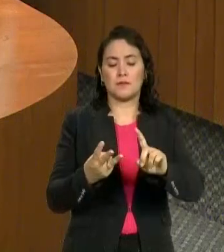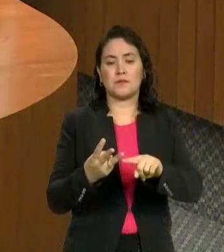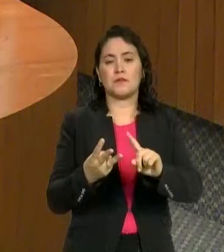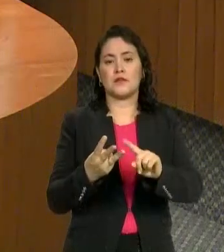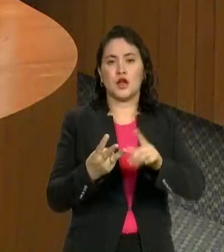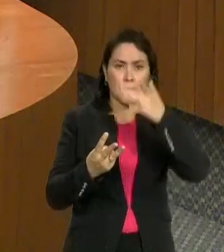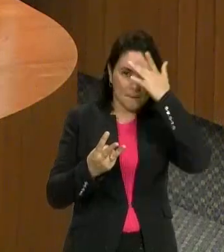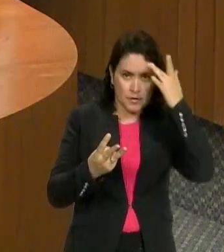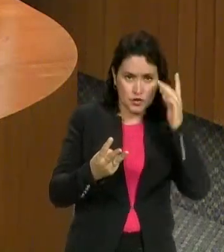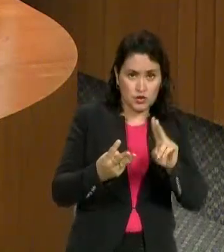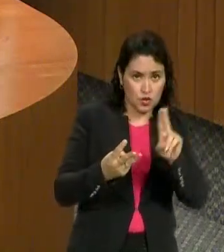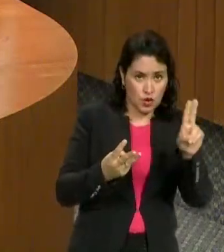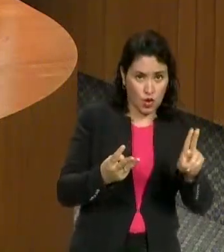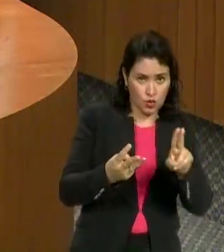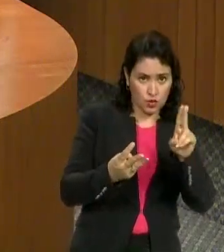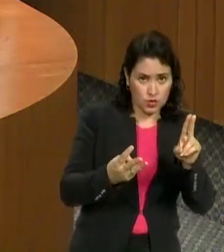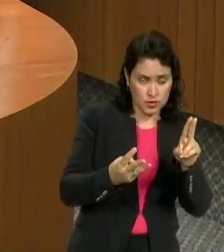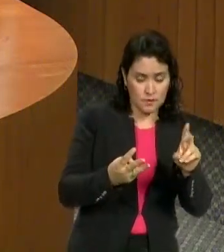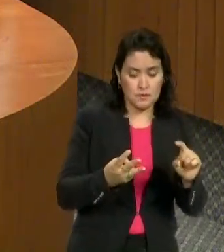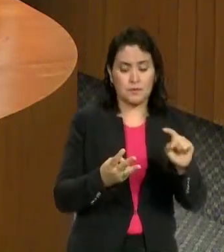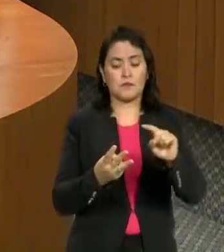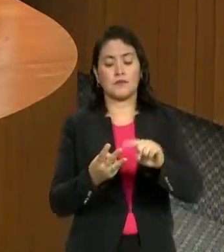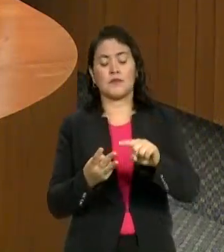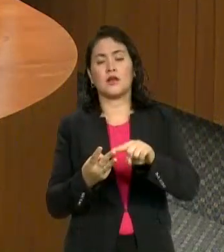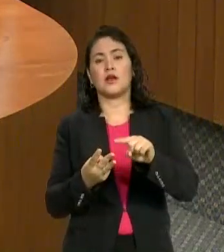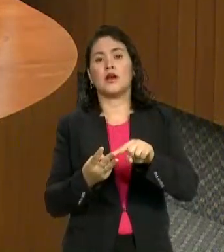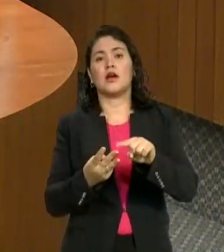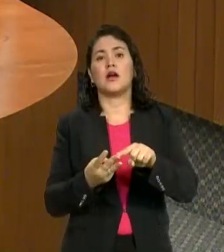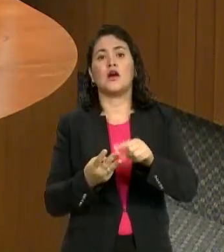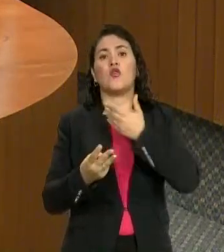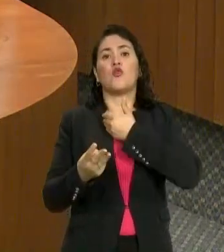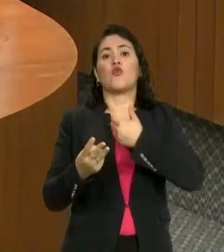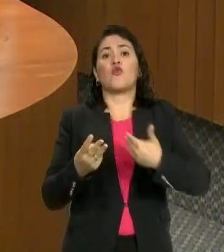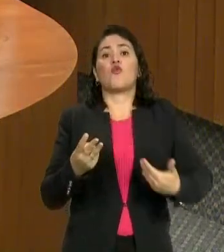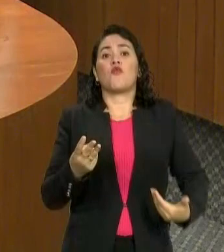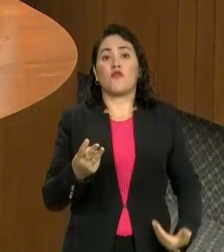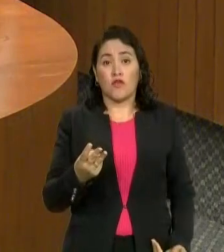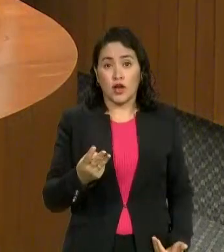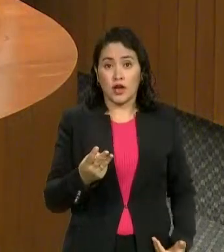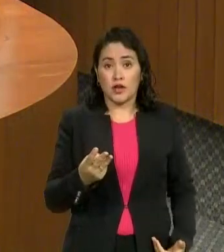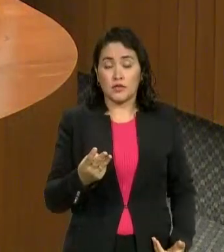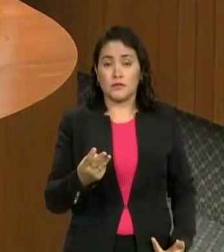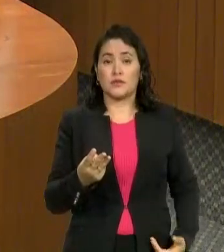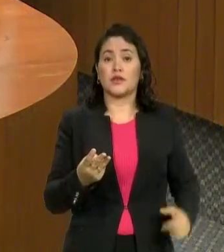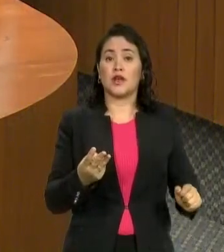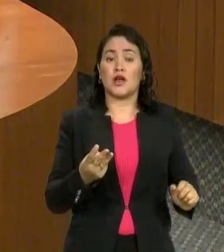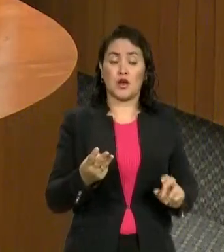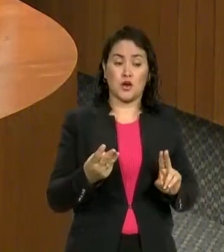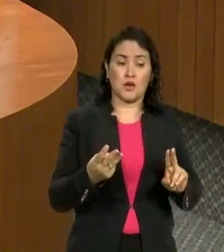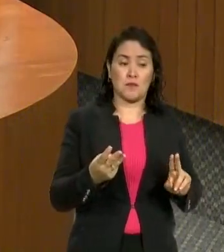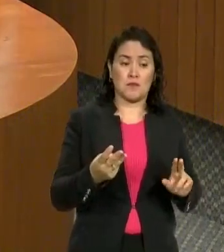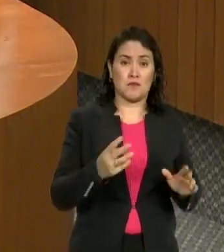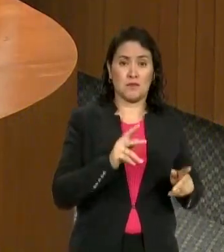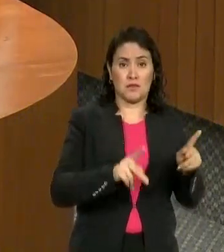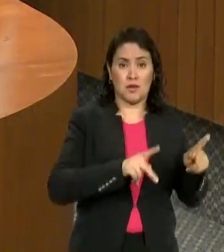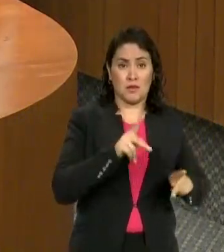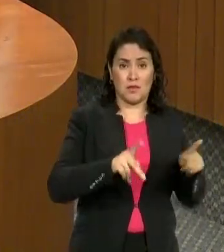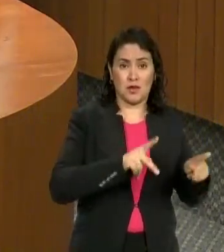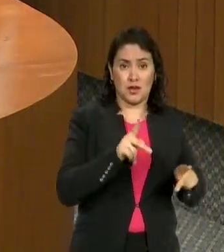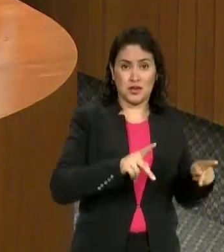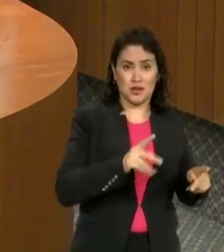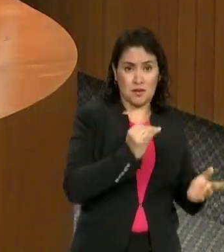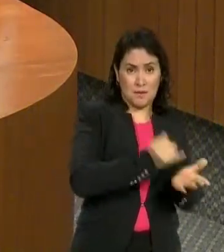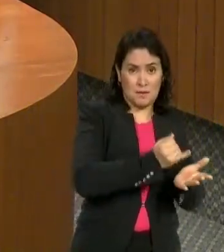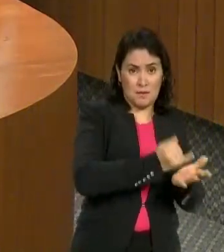poder público, que termina sendo usuário. Que aí o dinheiro dos impostos que se pagam, ele vai para virar subsídio